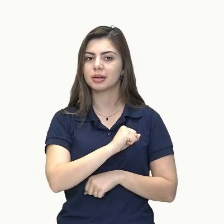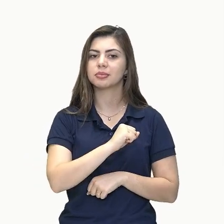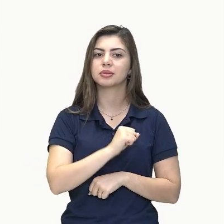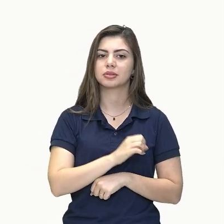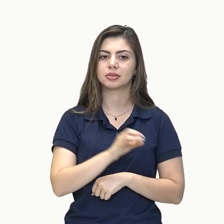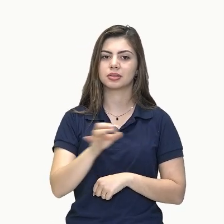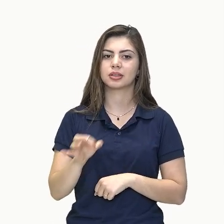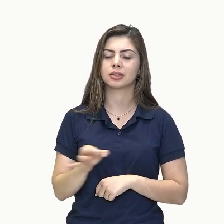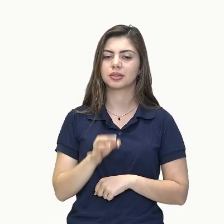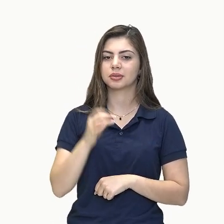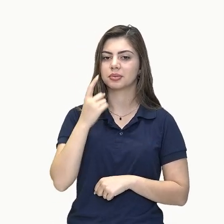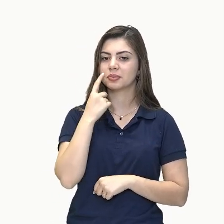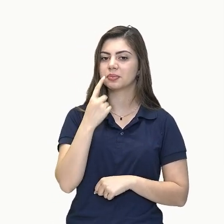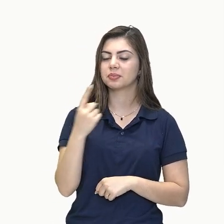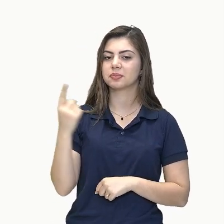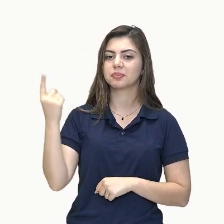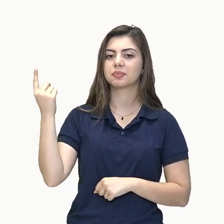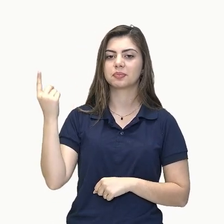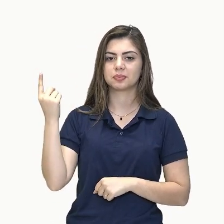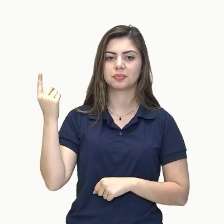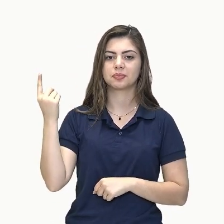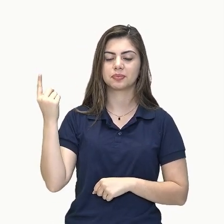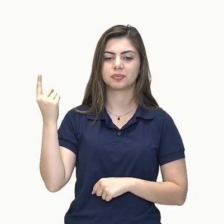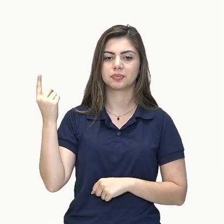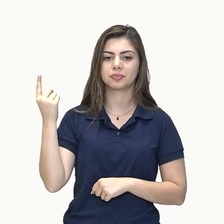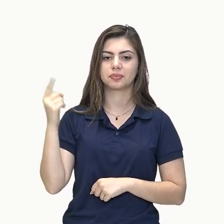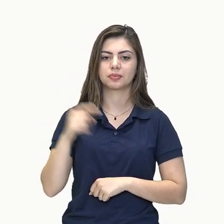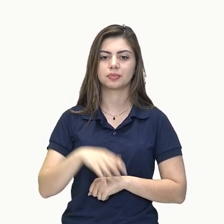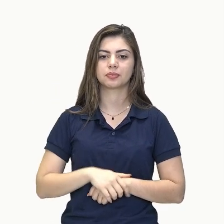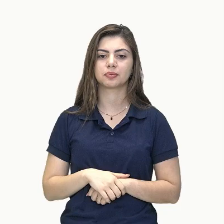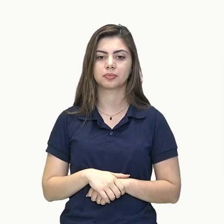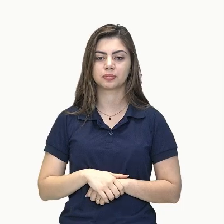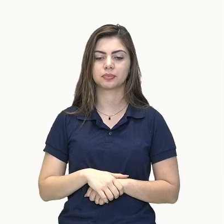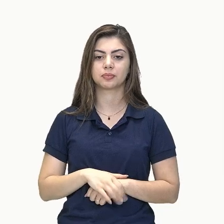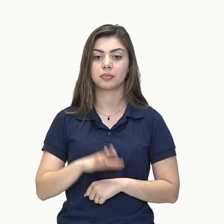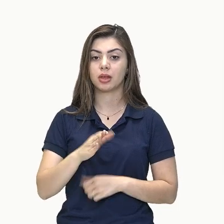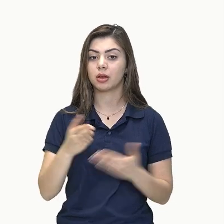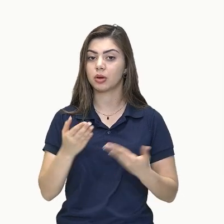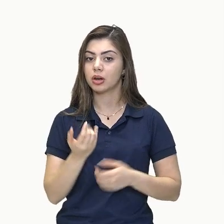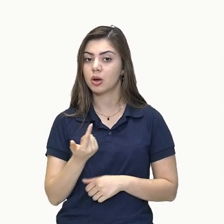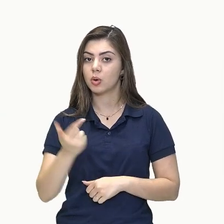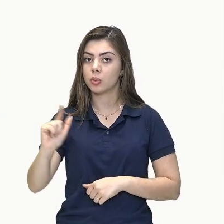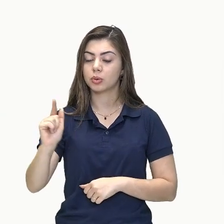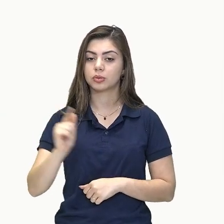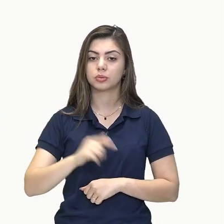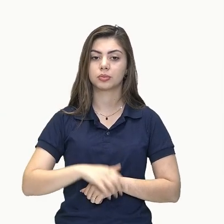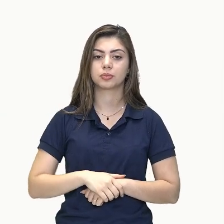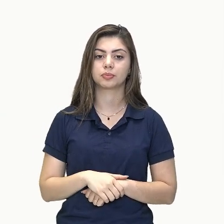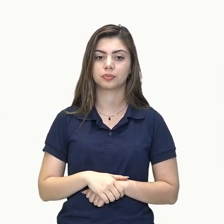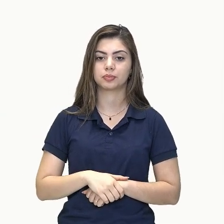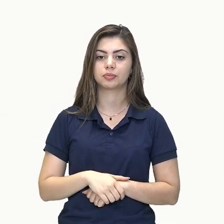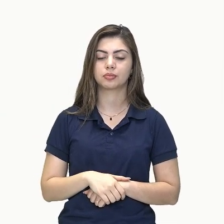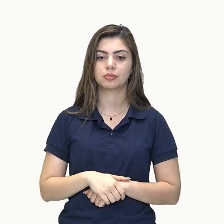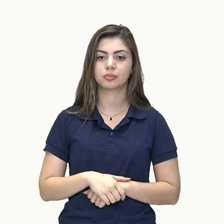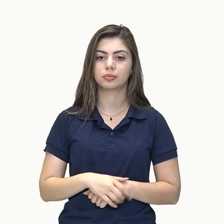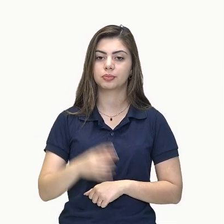pela maioria da população, certo? Observemos então outra imagem. Nesta